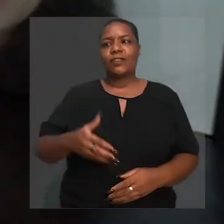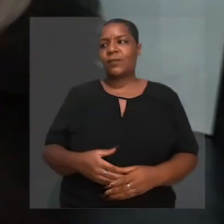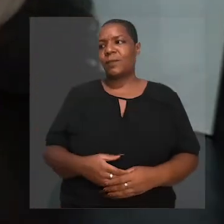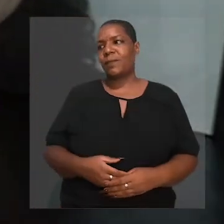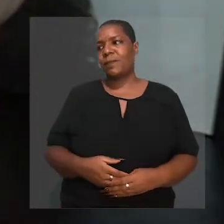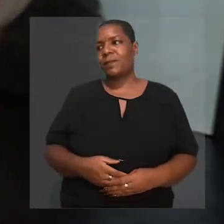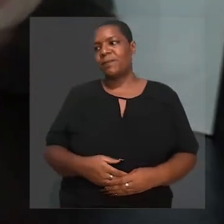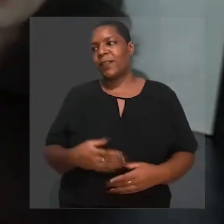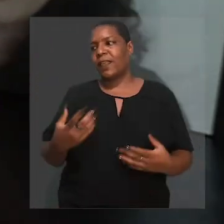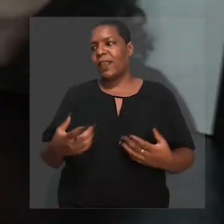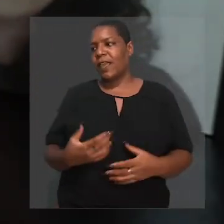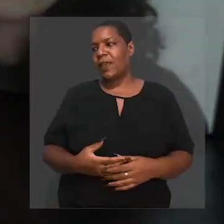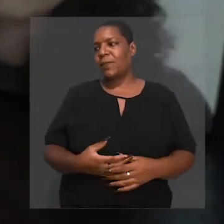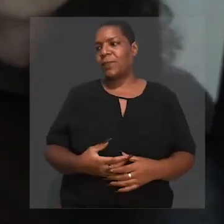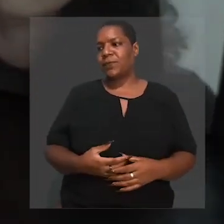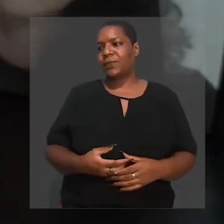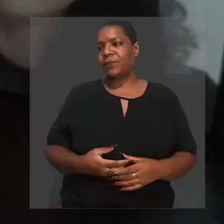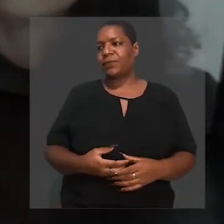Você já sabe.